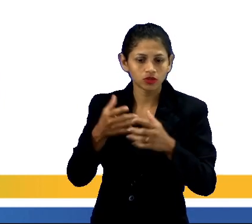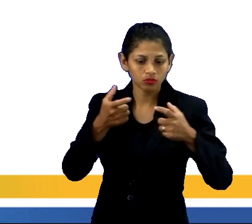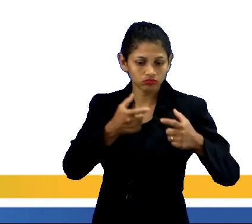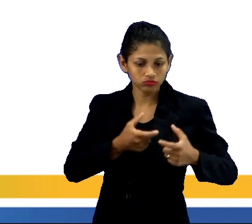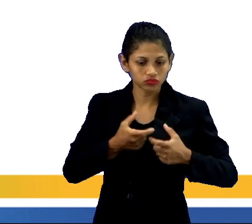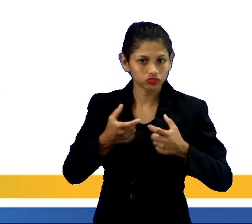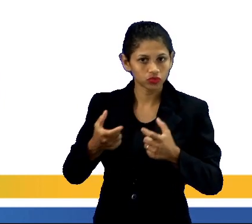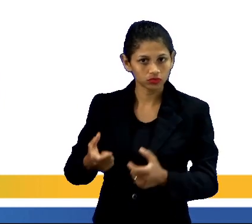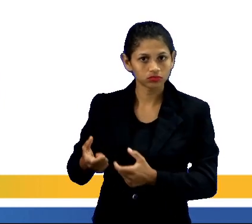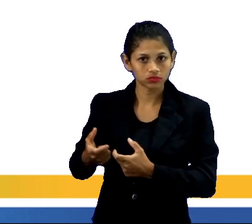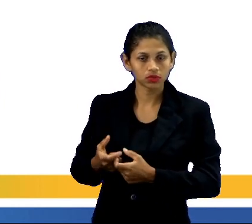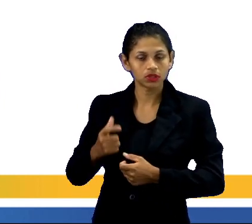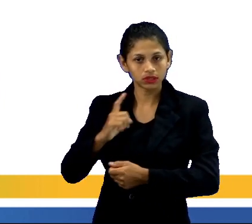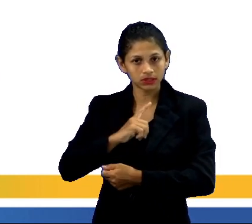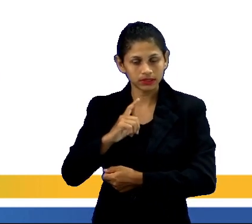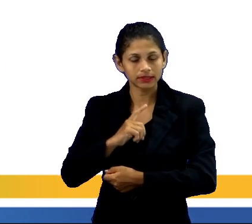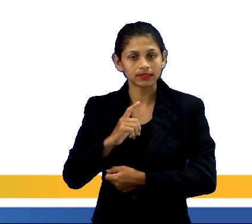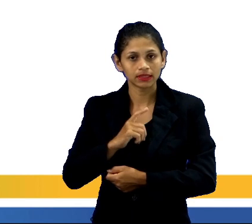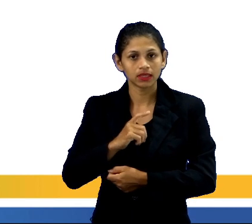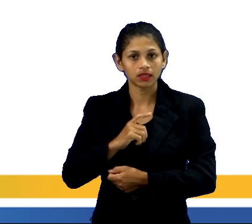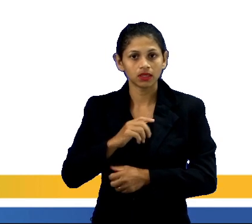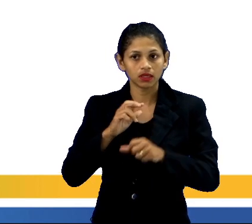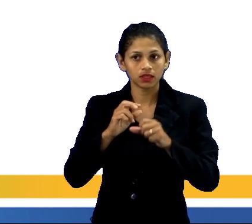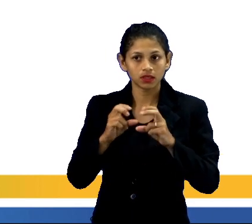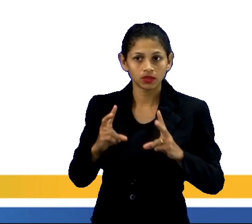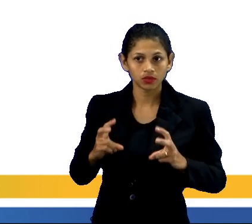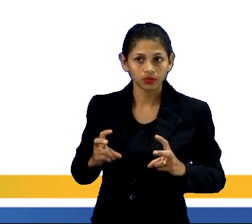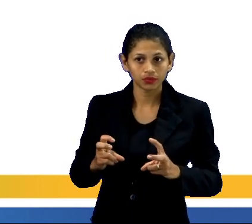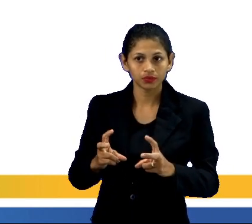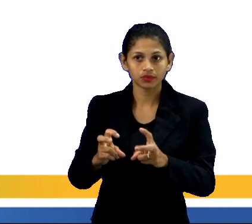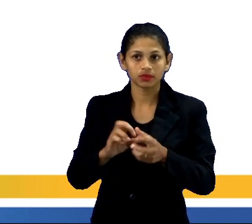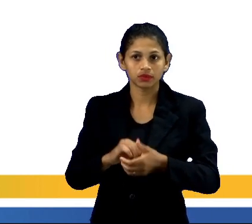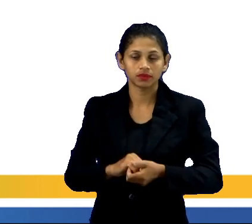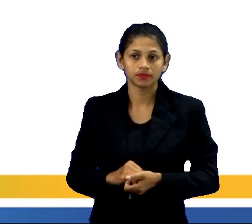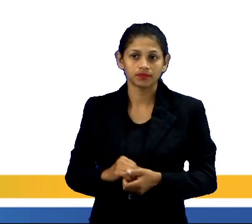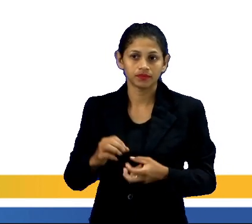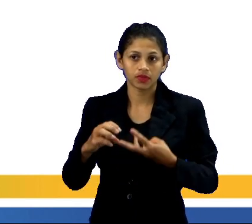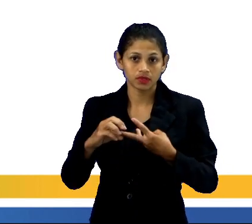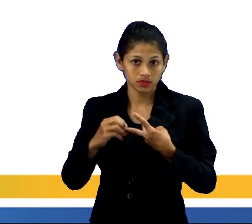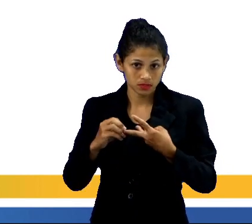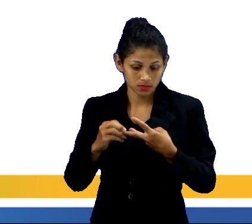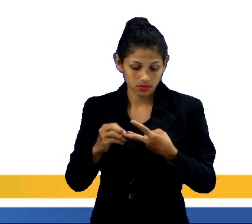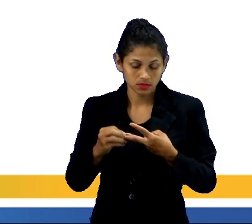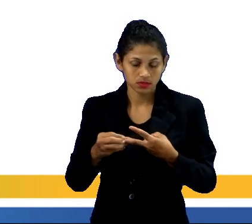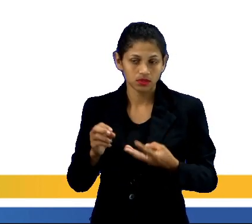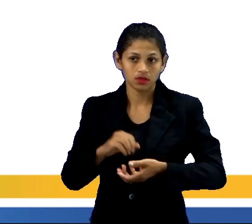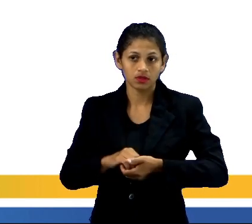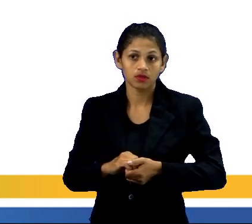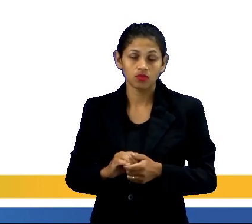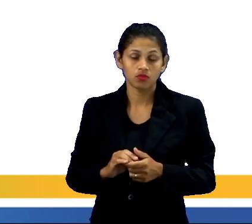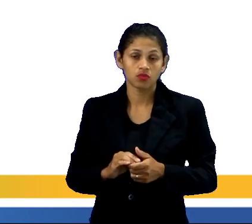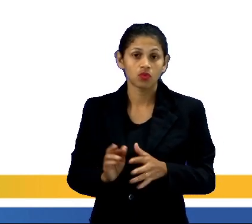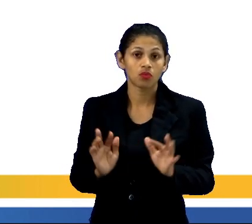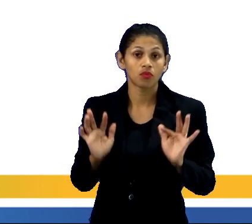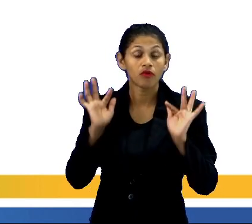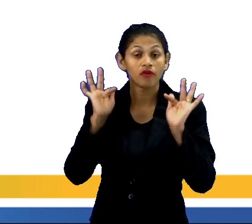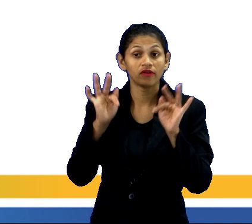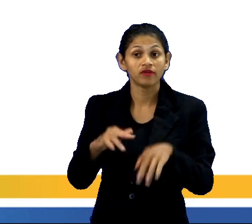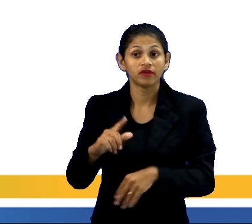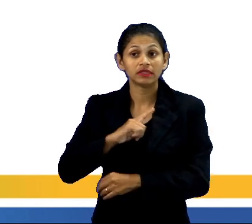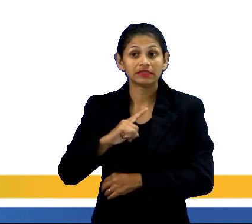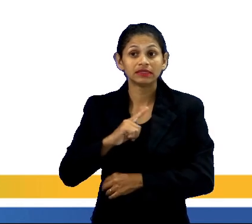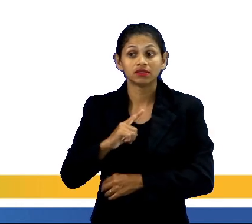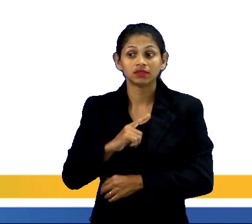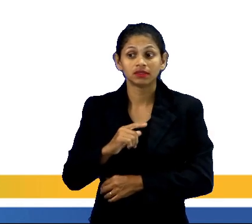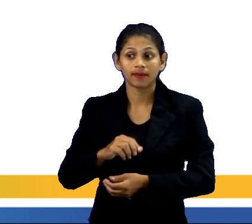células cancerígenas afetadas. E, por último, a gente tem a hormonioterapia, né? Então a gente tem alguns tipos de câncer,